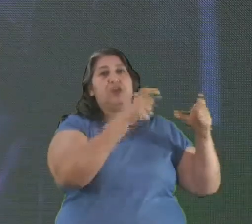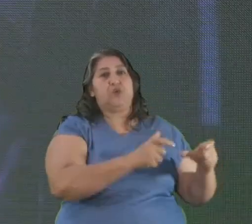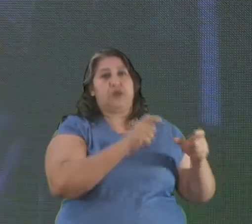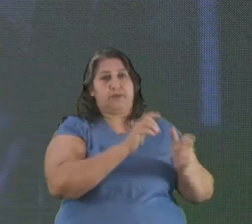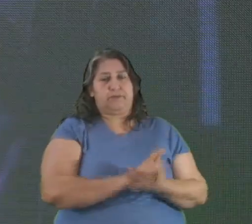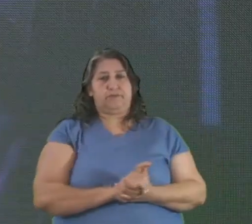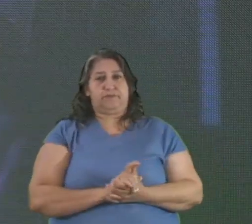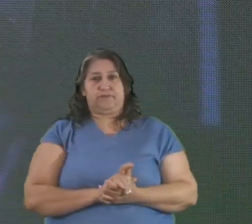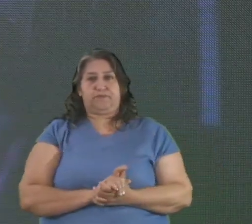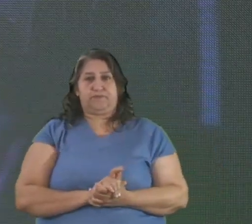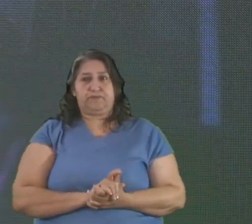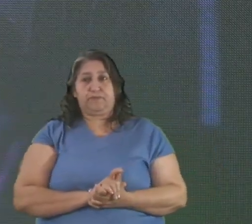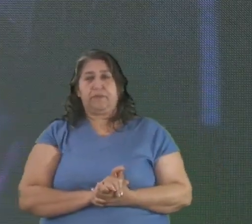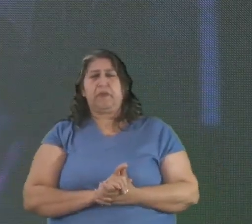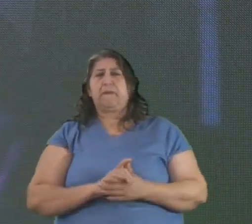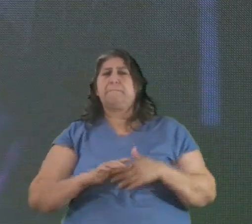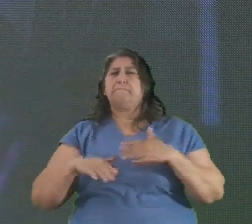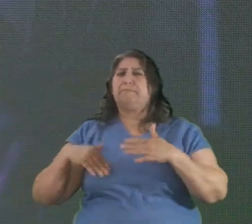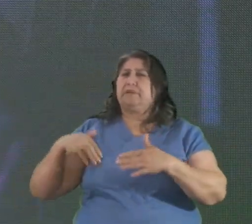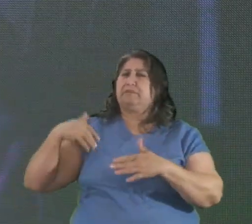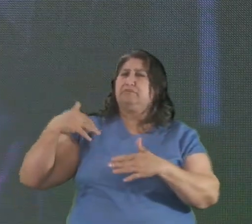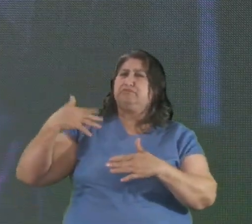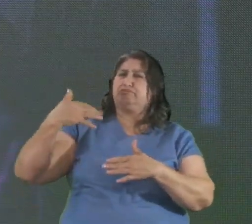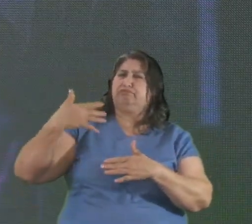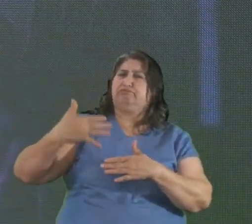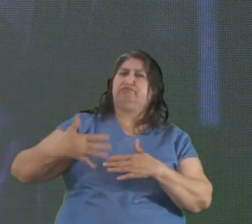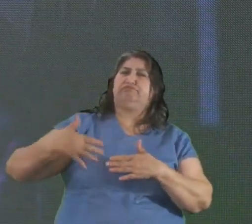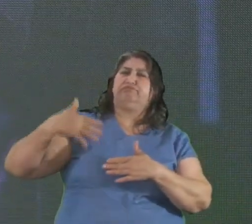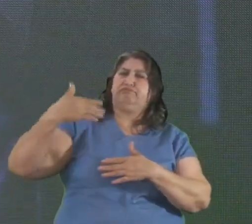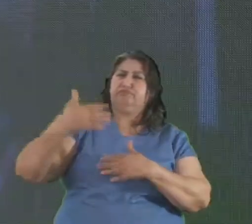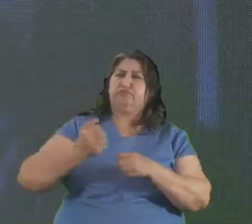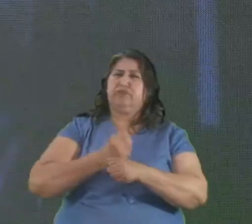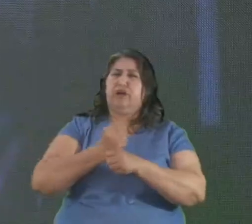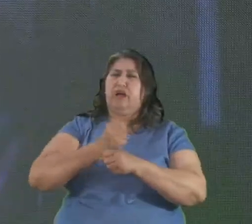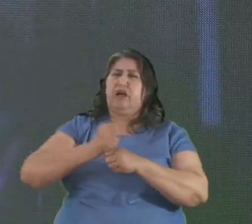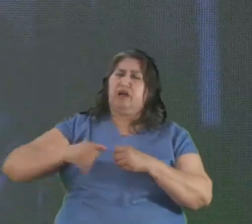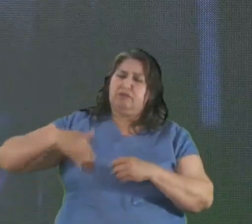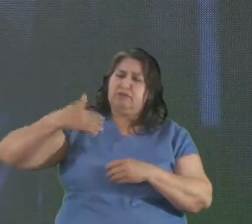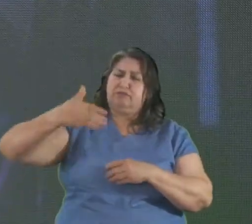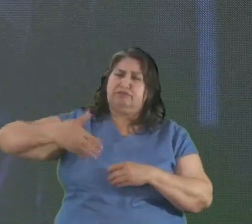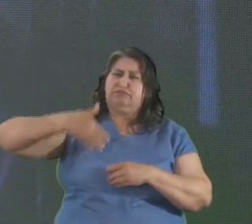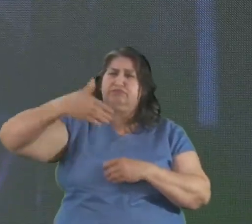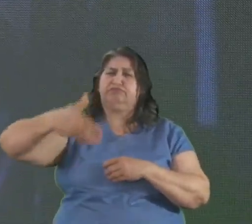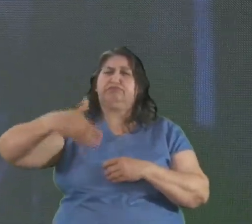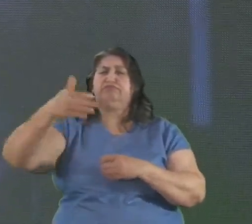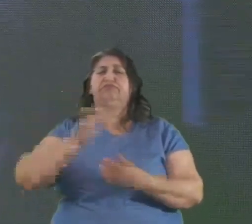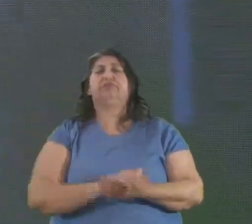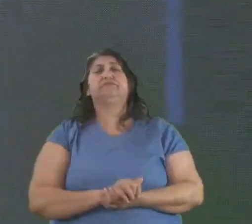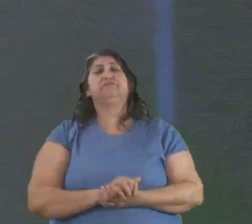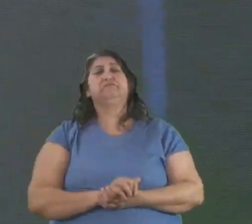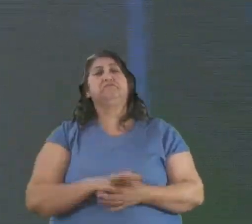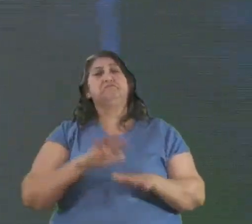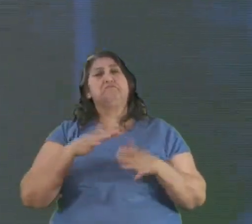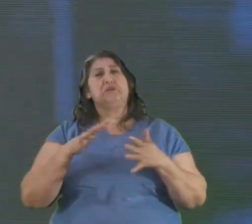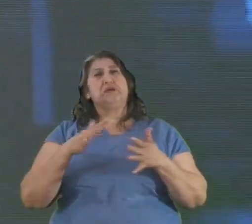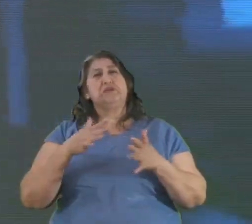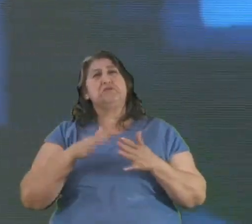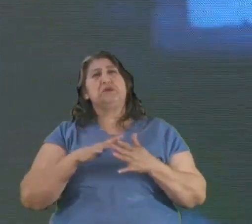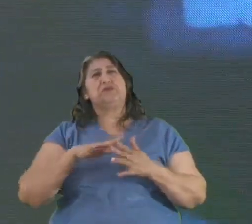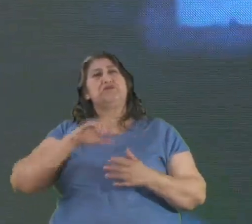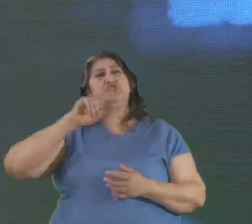região. Passaram-se muitos anos. Lá para os idos